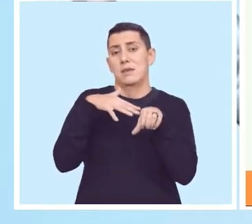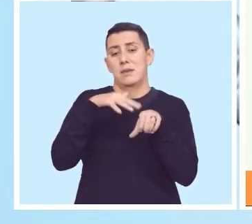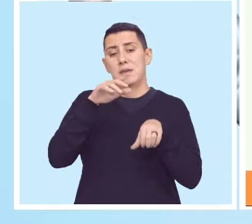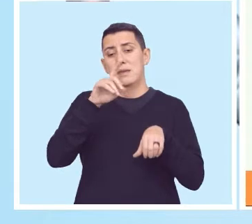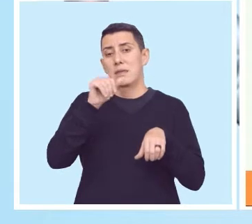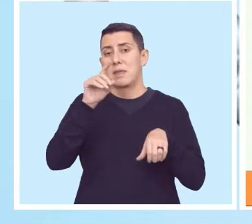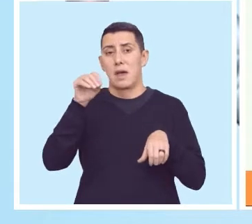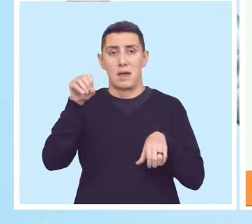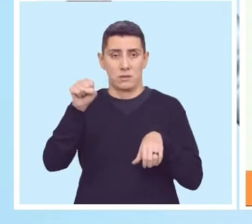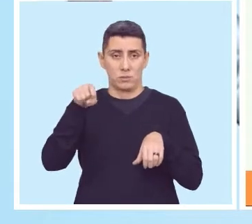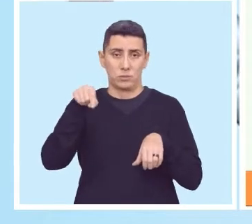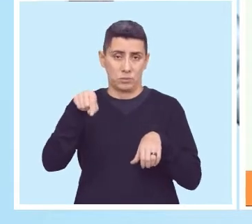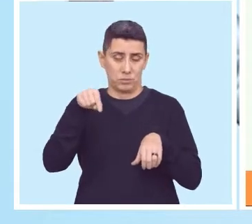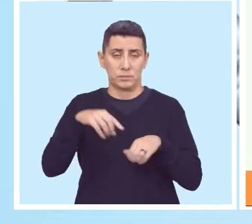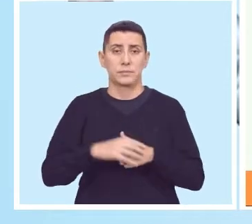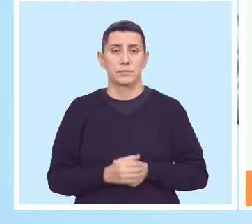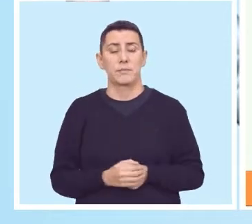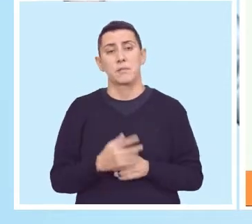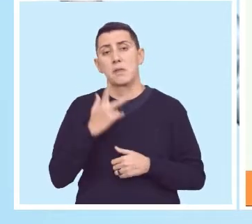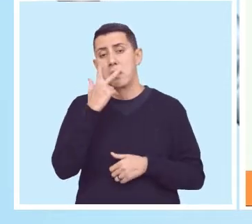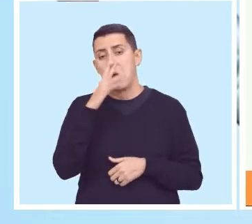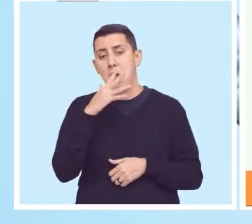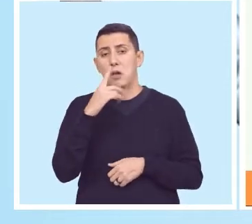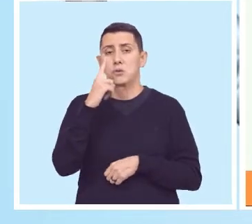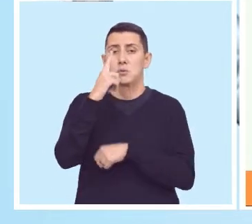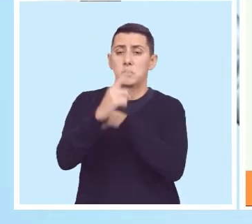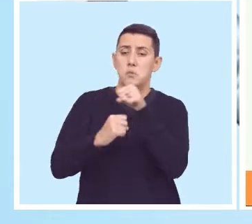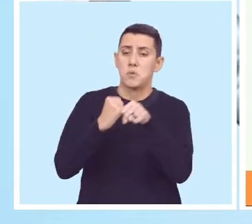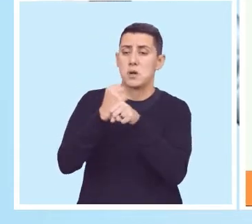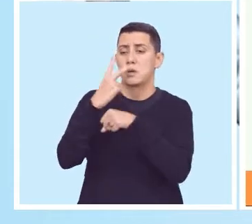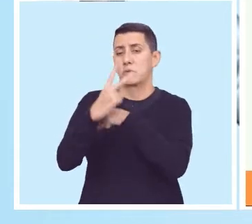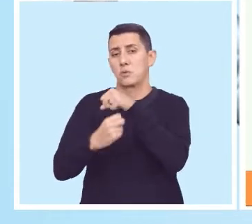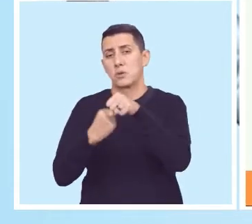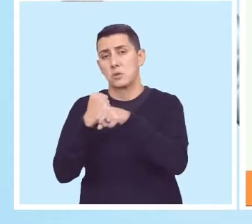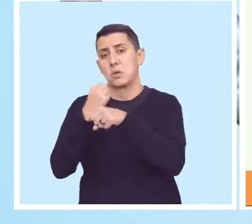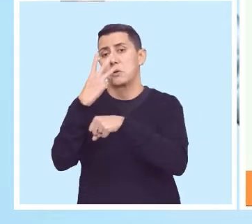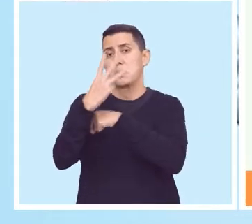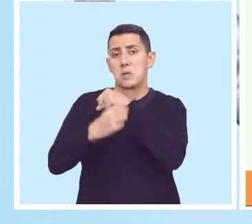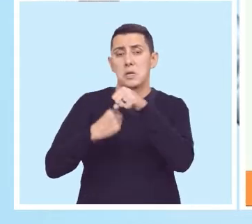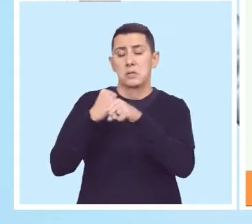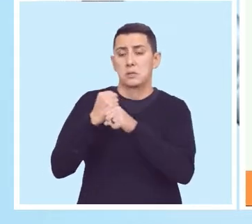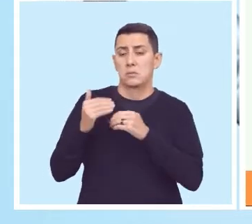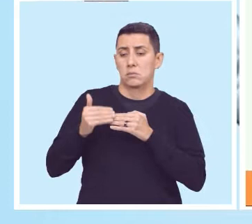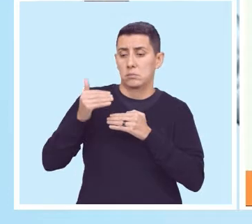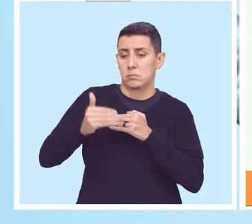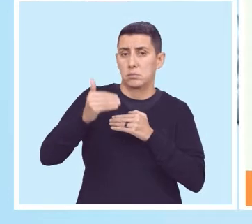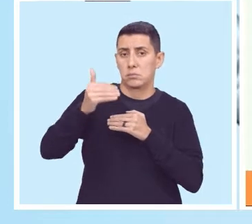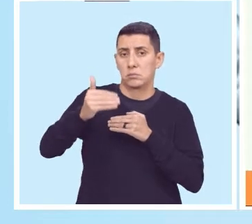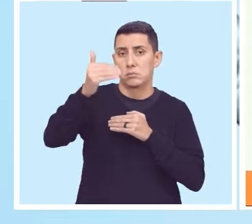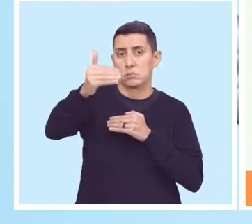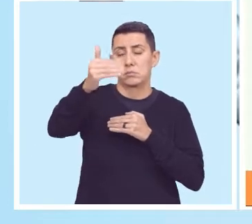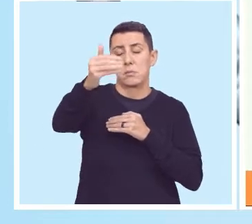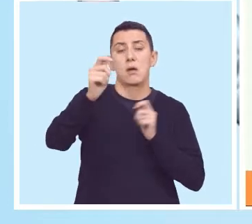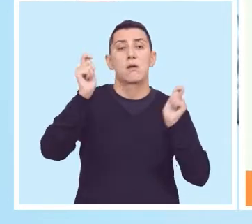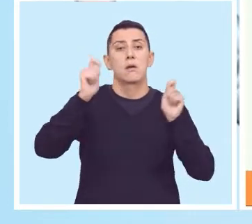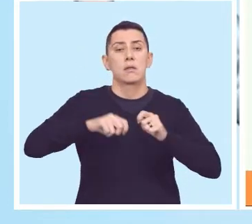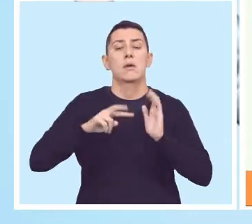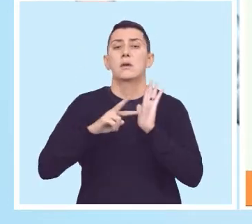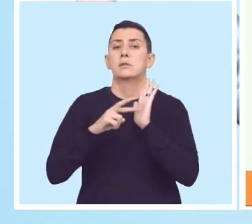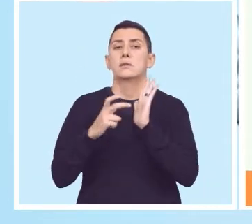de 1, 2, 3 anos, essa base de dados aqui, ela pode se transformar num grande,